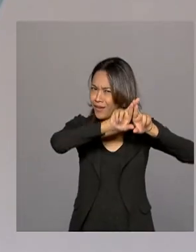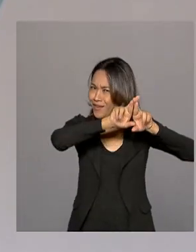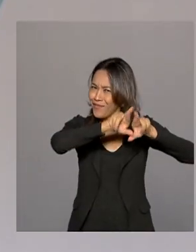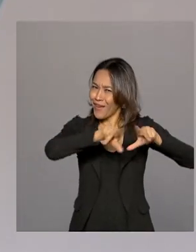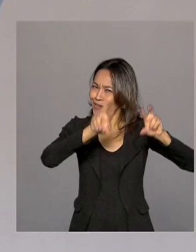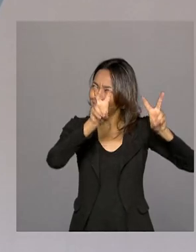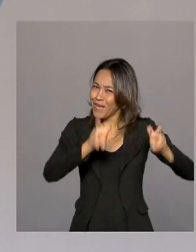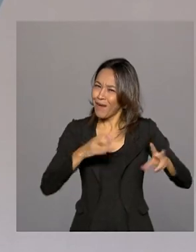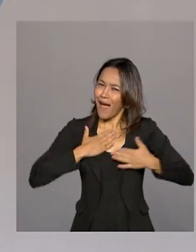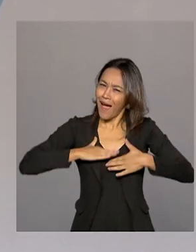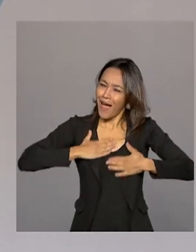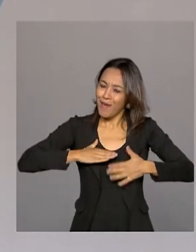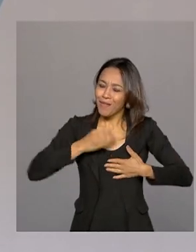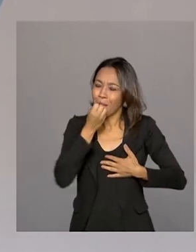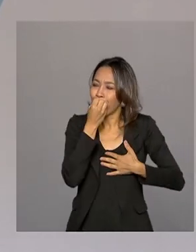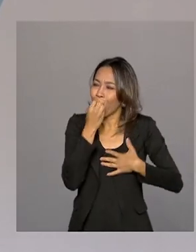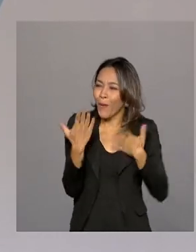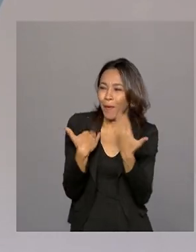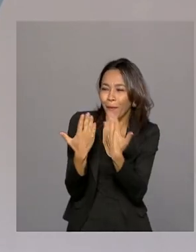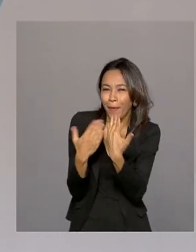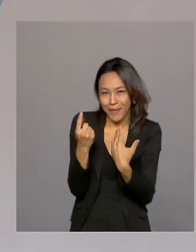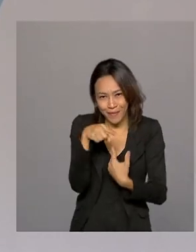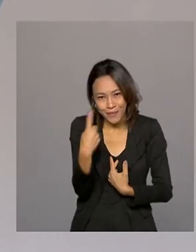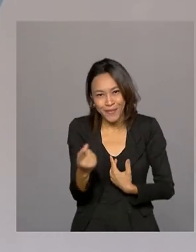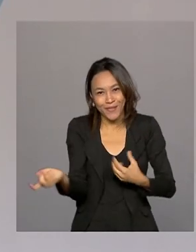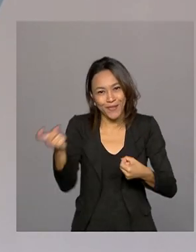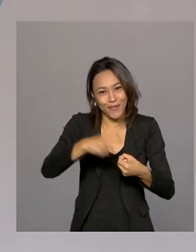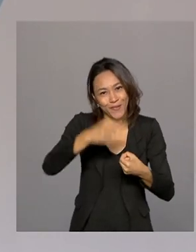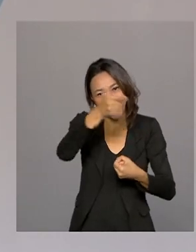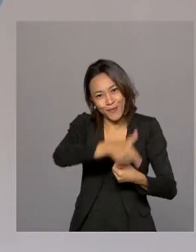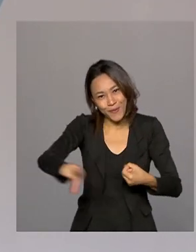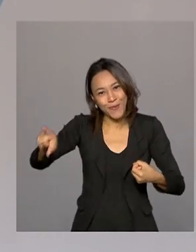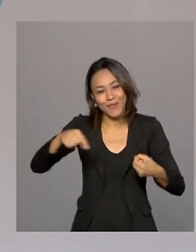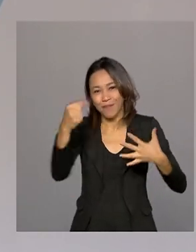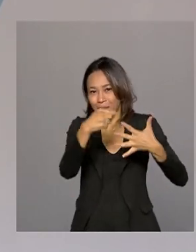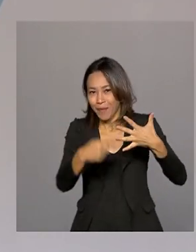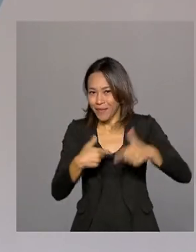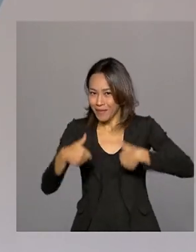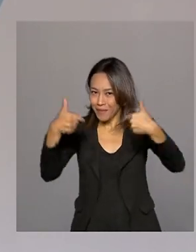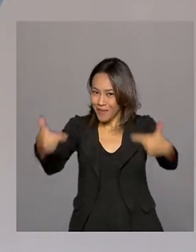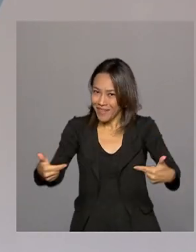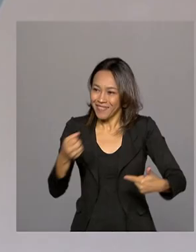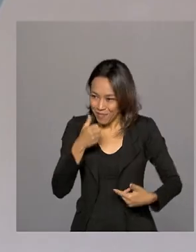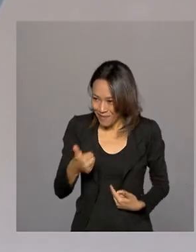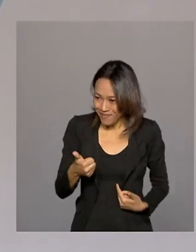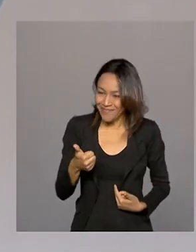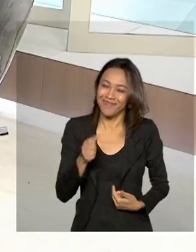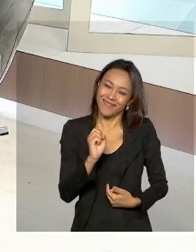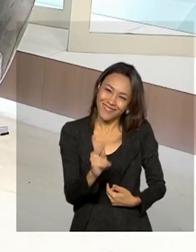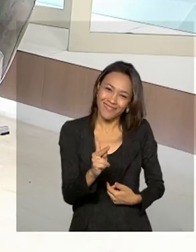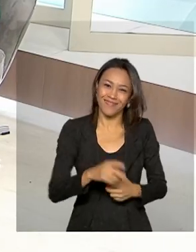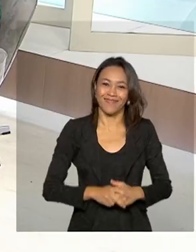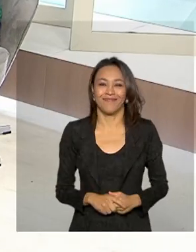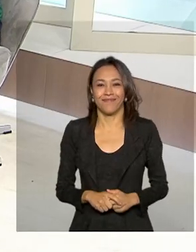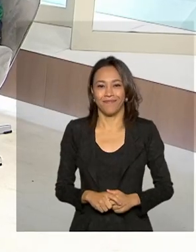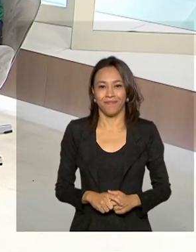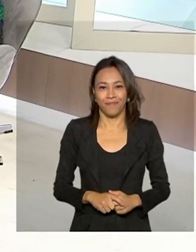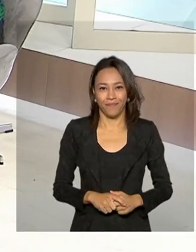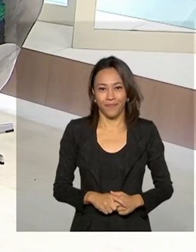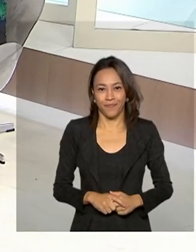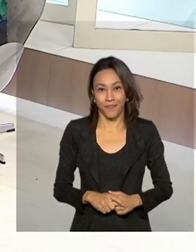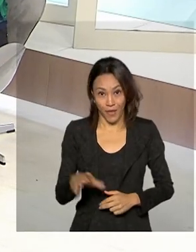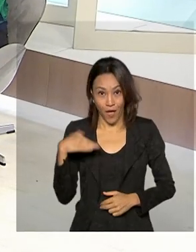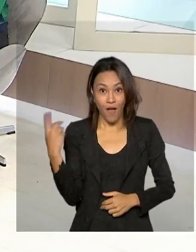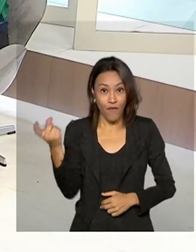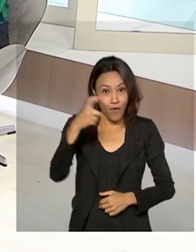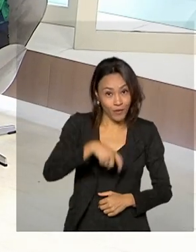para um rápido intervalo, a conversa está boa, daí a gente retoma com outras iniciativas da pasta. Tá bom, ministra? Ok.